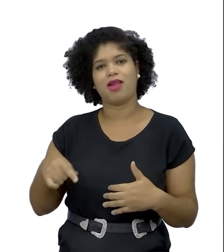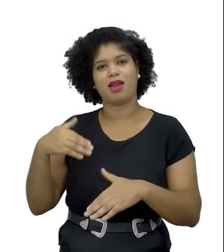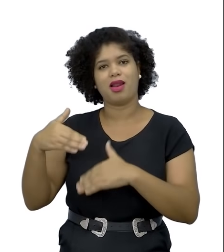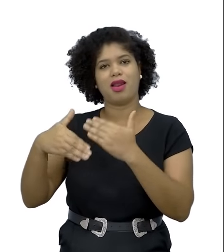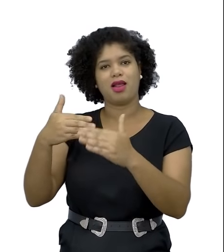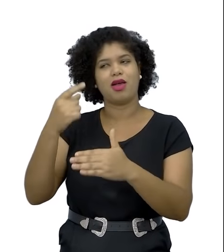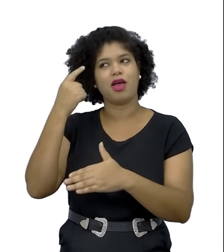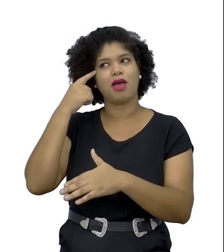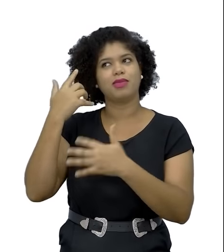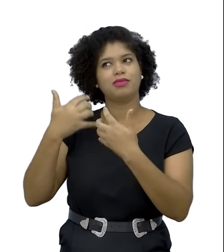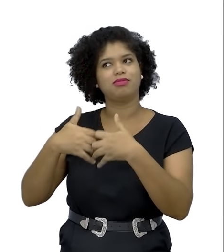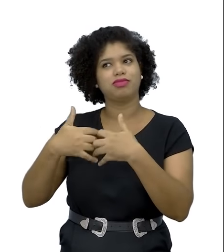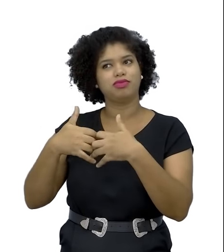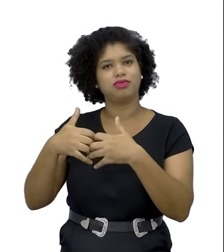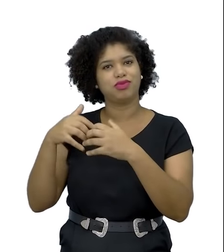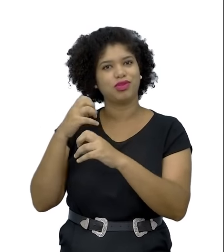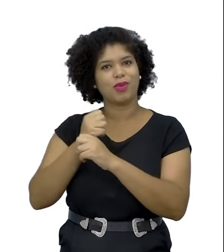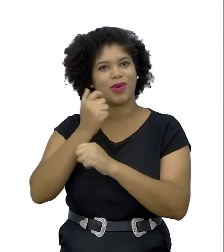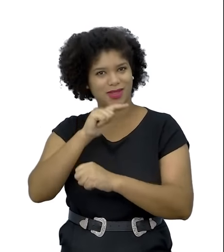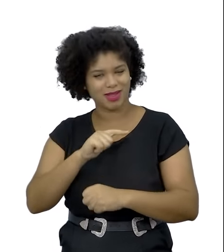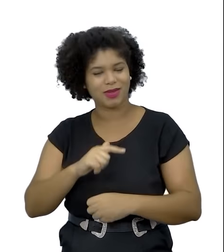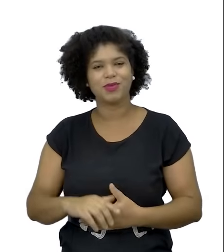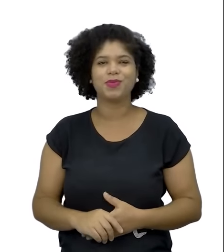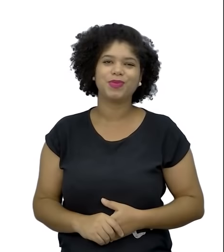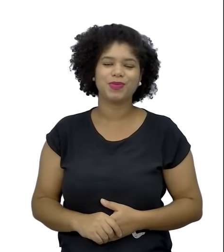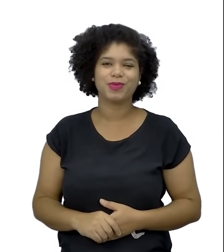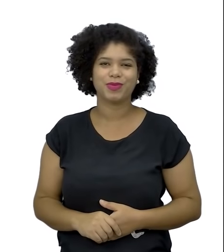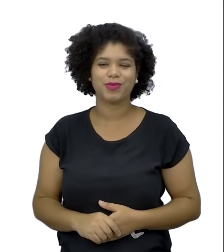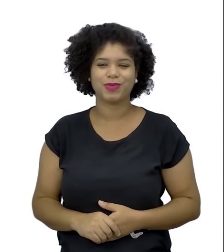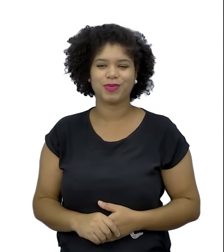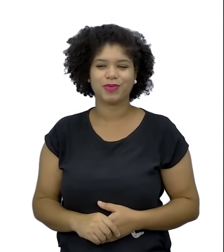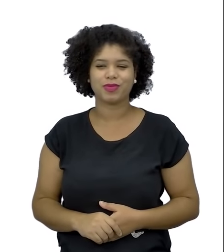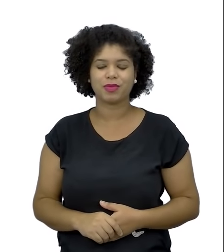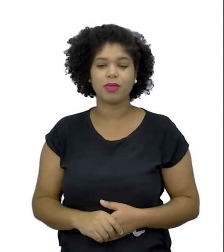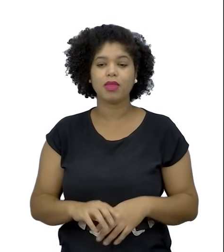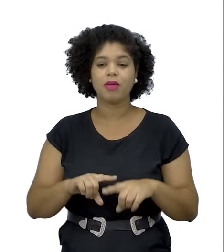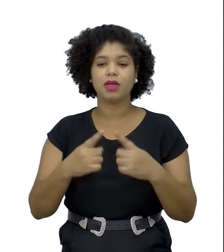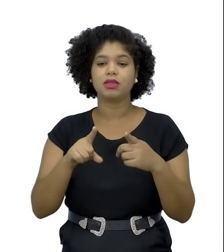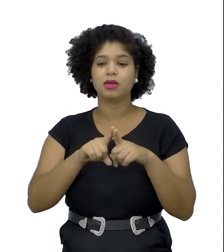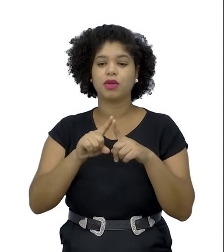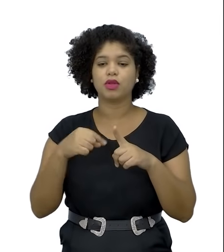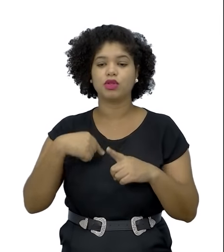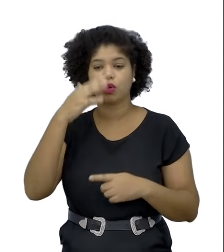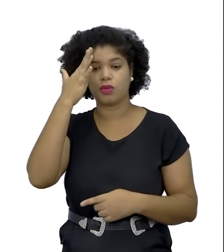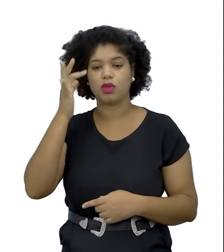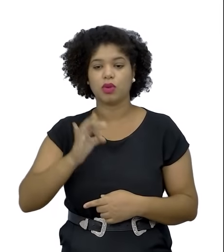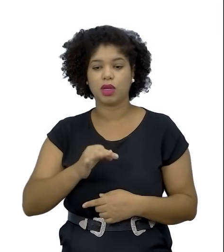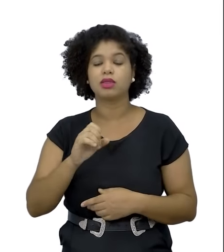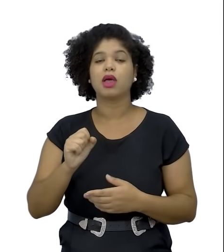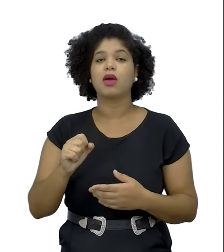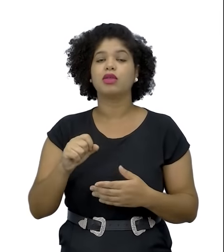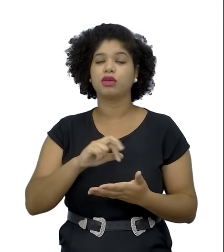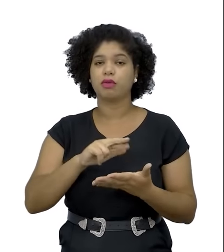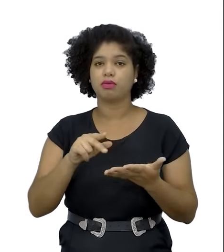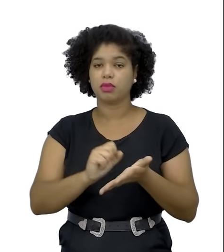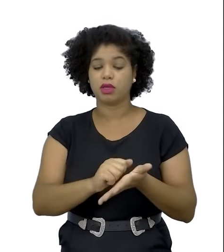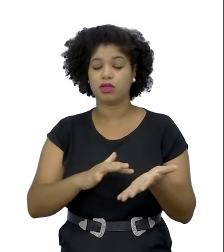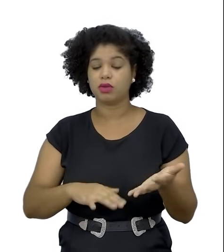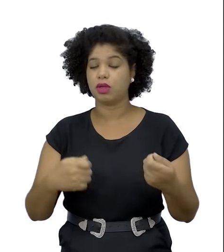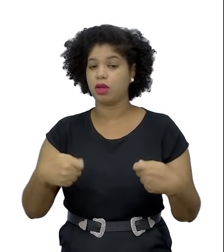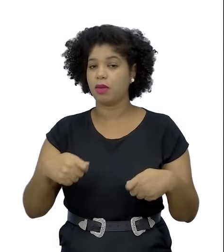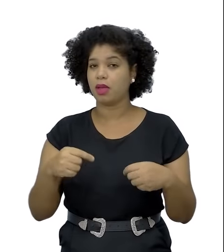o seu pensamento aritmético. E também não podemos perder de vista que as atividades devem ser planejadas